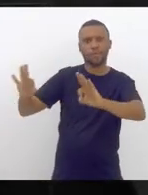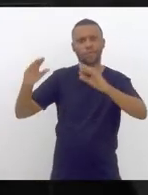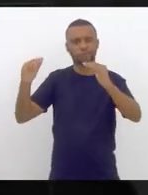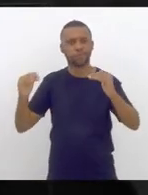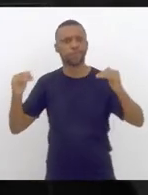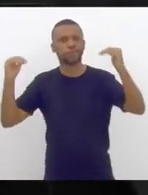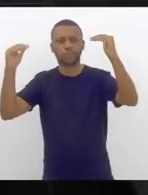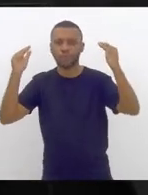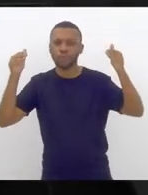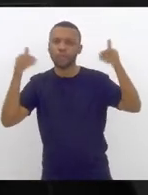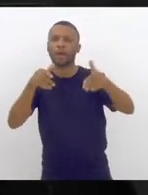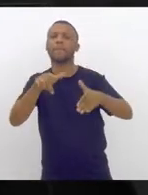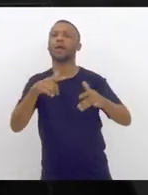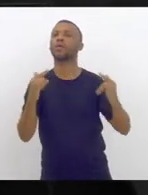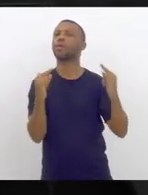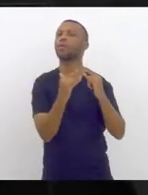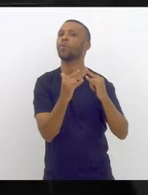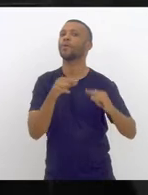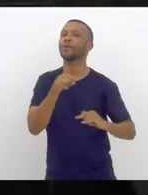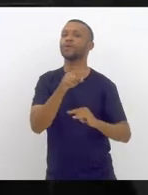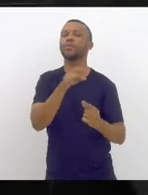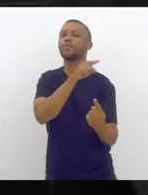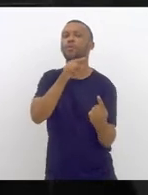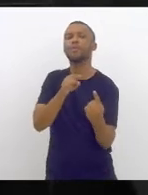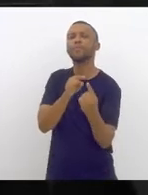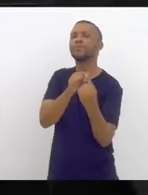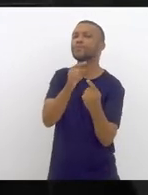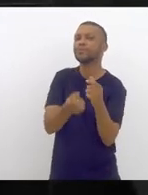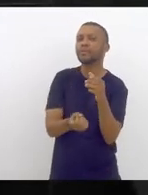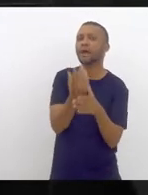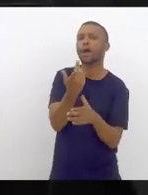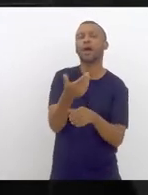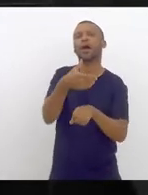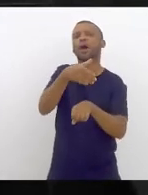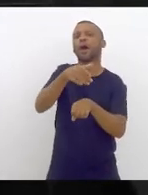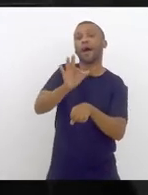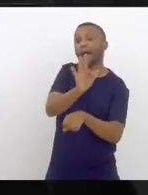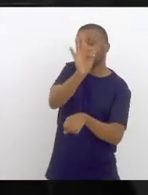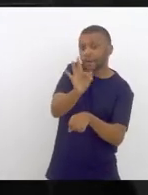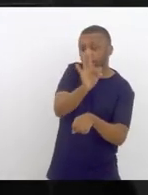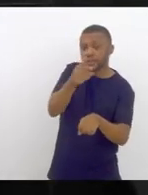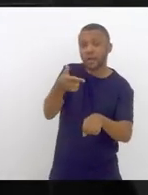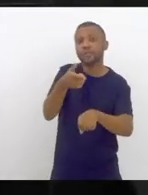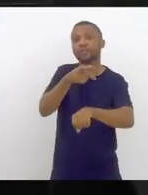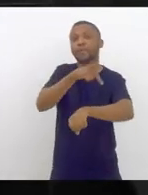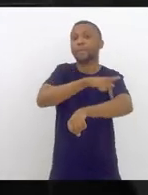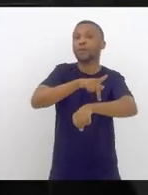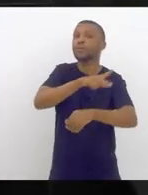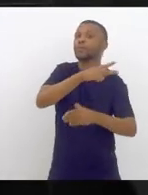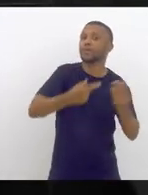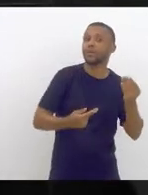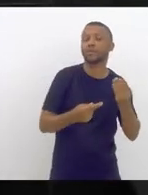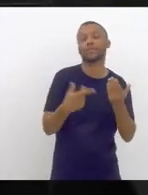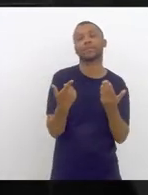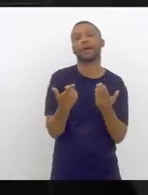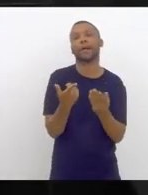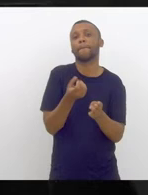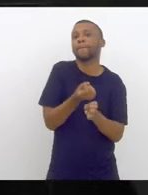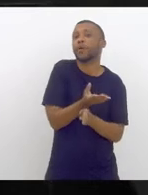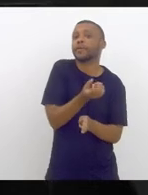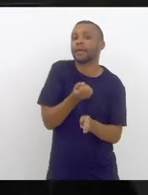o Instituto Nacional de Educação de surdos com objetivo de criar o curso de pedagogia bilíngue na modalidade é AD também não apenas presencial